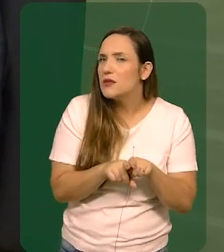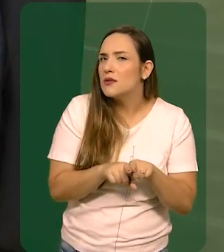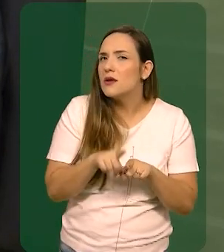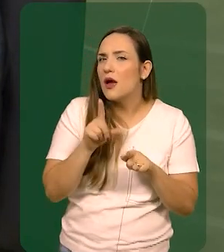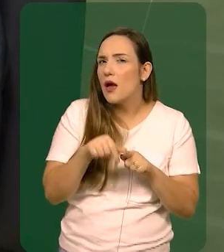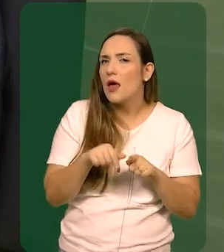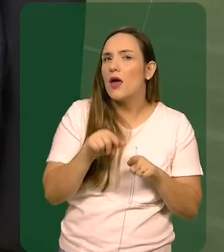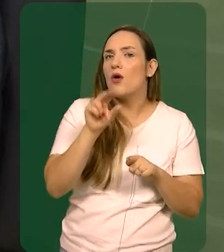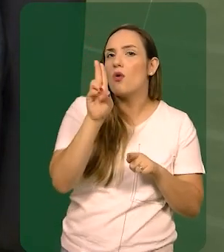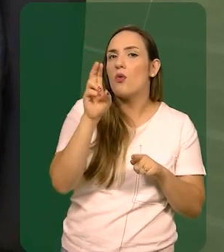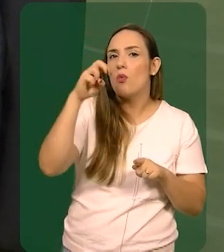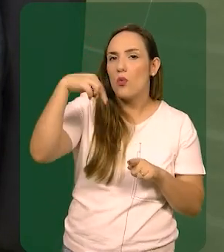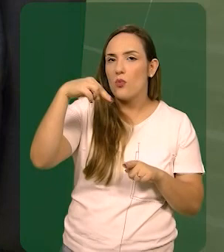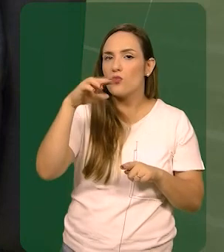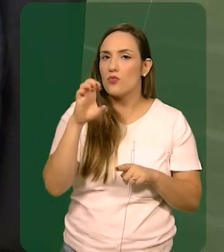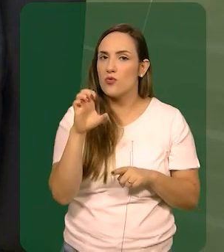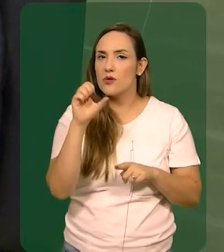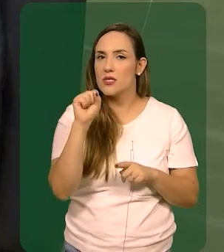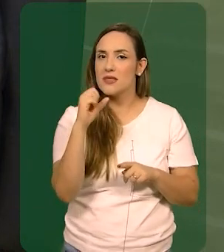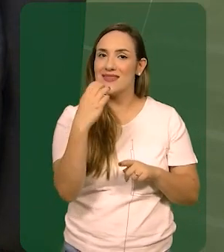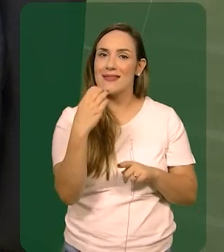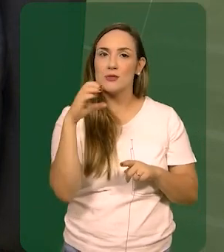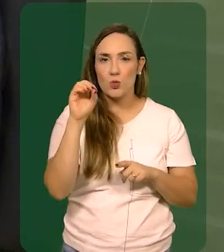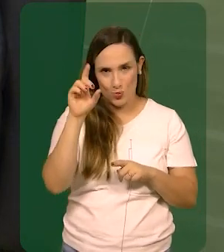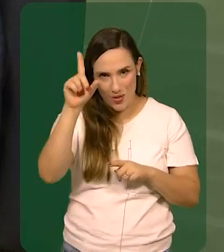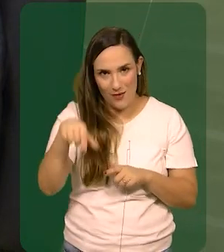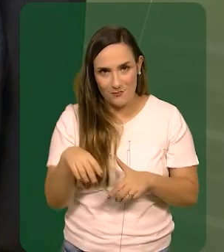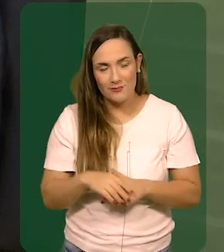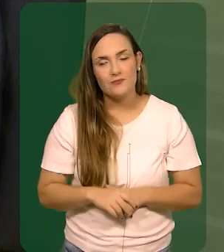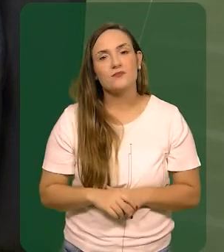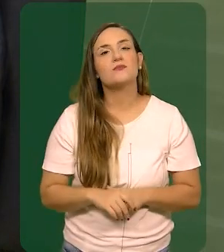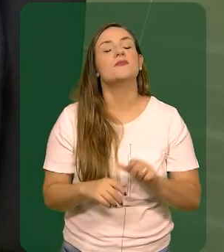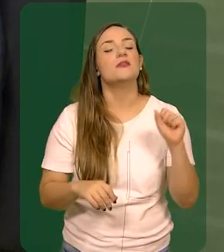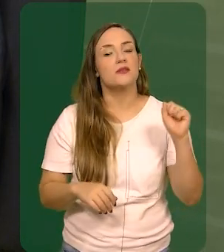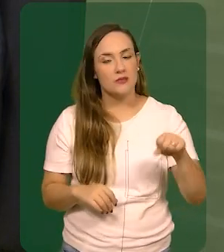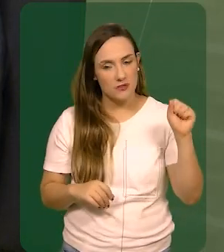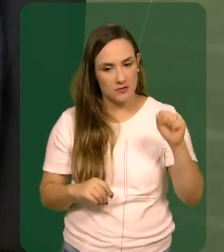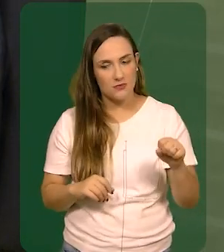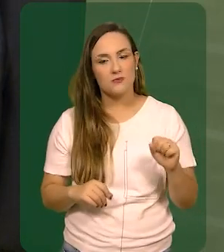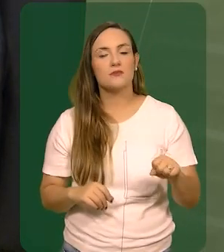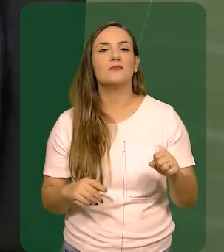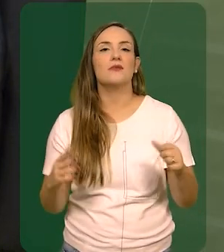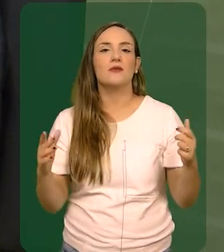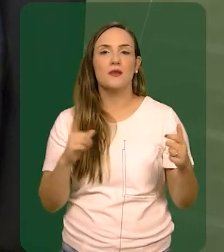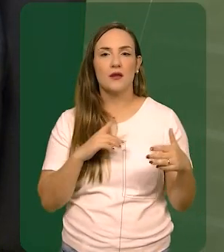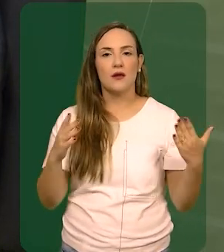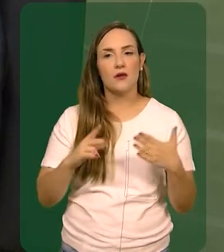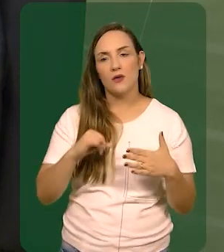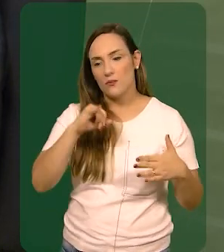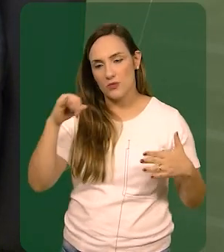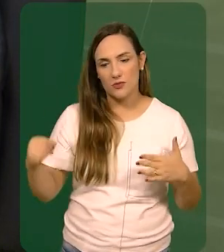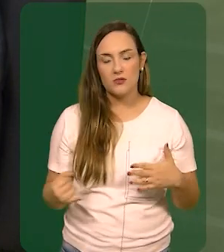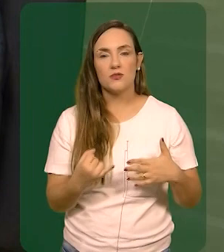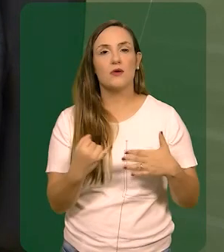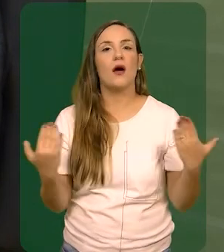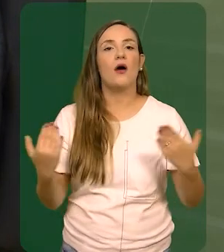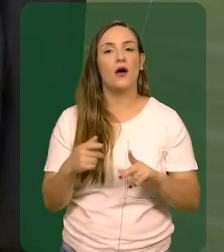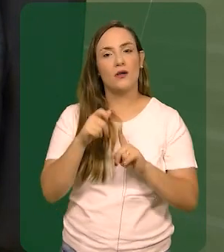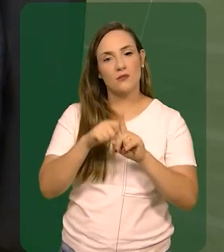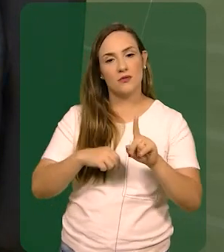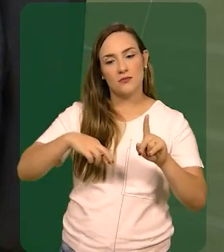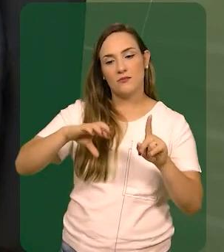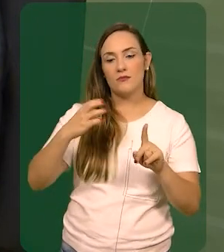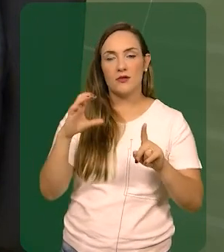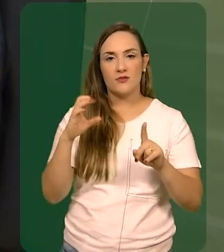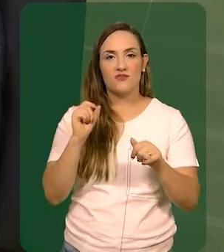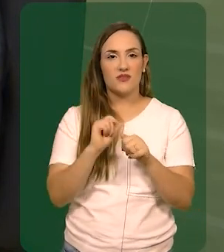uma parceria com a Unesco, né? Porque esses jovens, eles tiveram oportunidade, estão finalizando, se eu não me